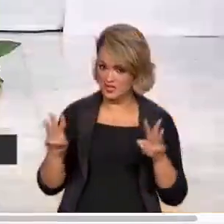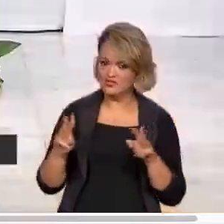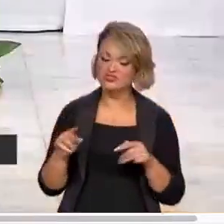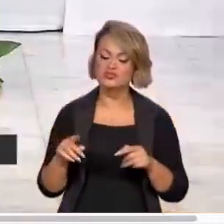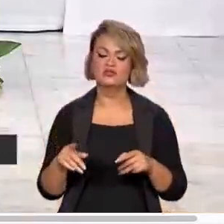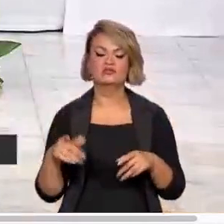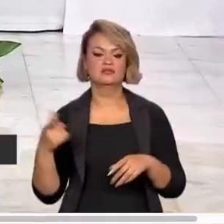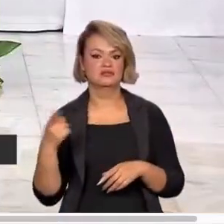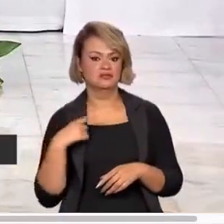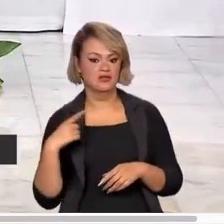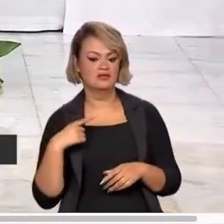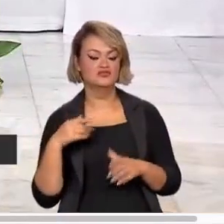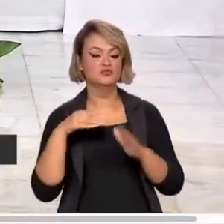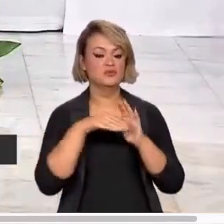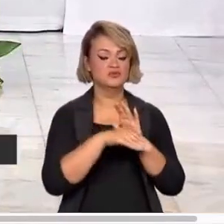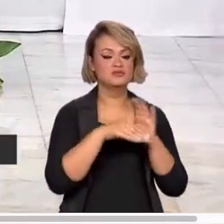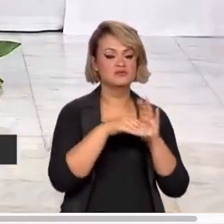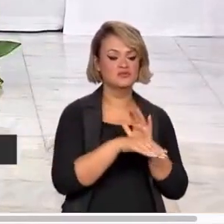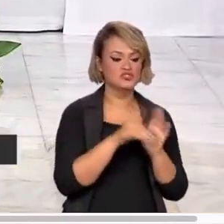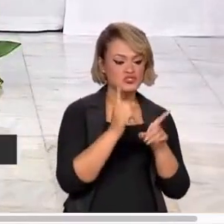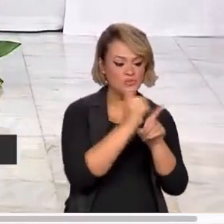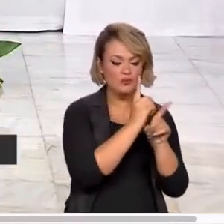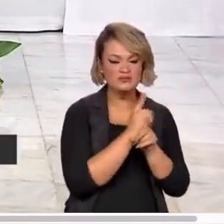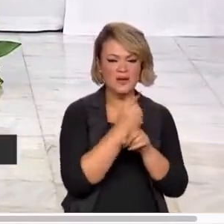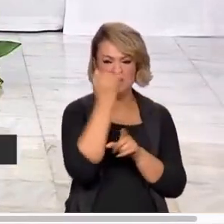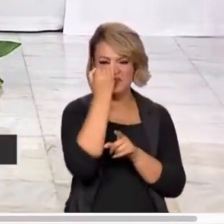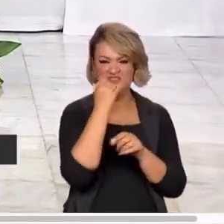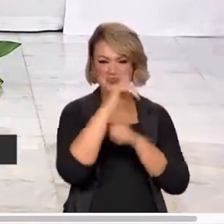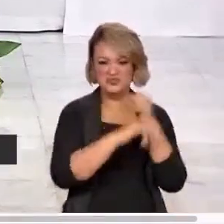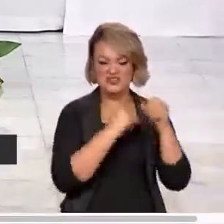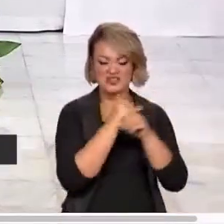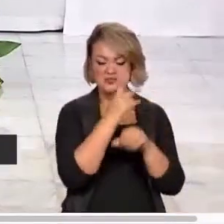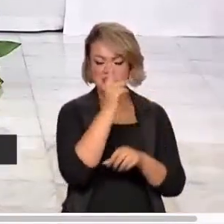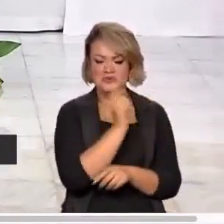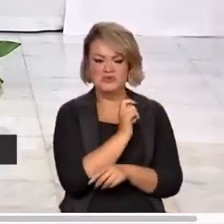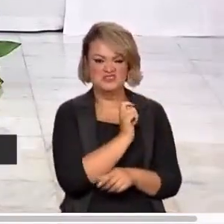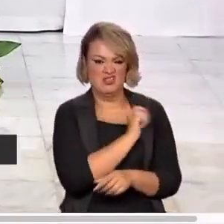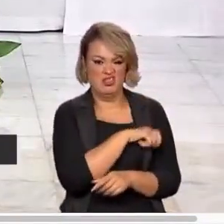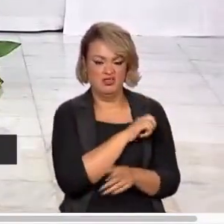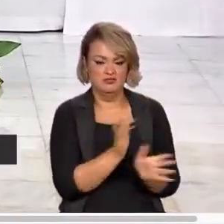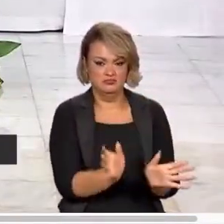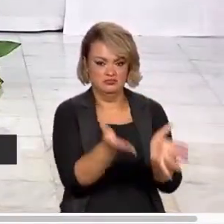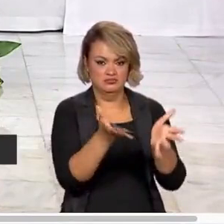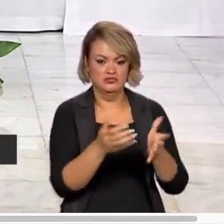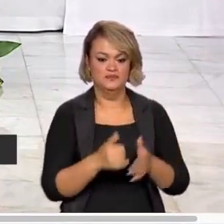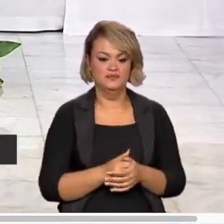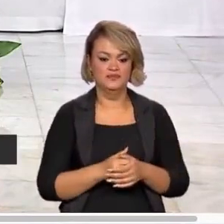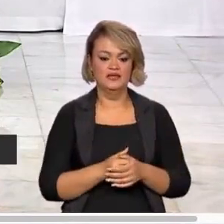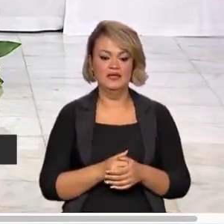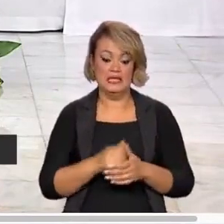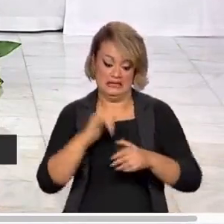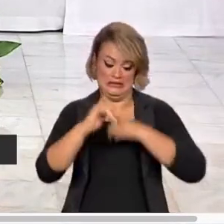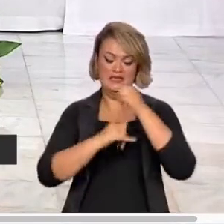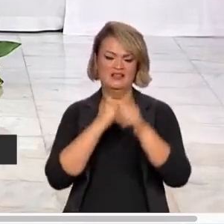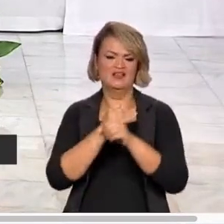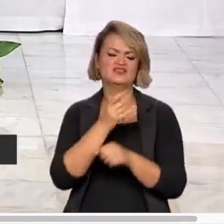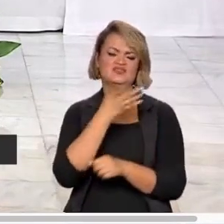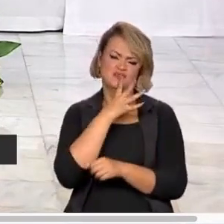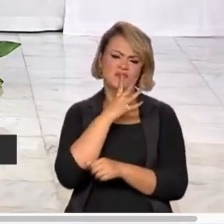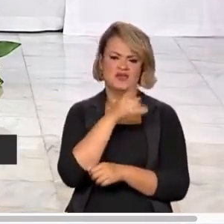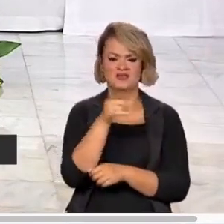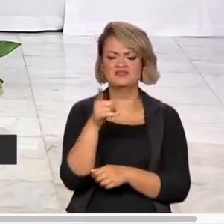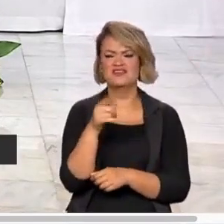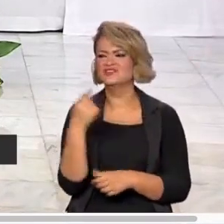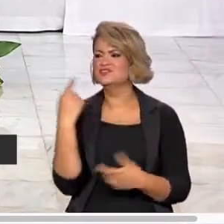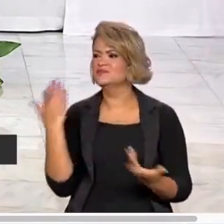e também houve uma queda na identificação de perfis na internet esta internet que todos nós conhecemos às